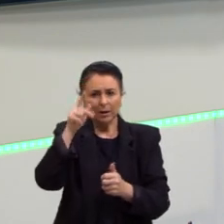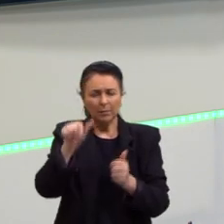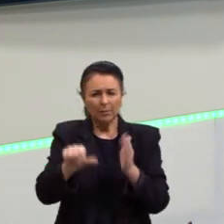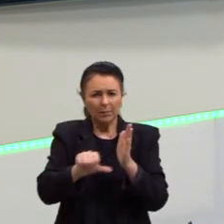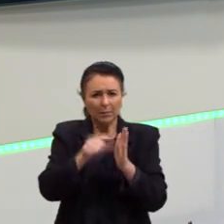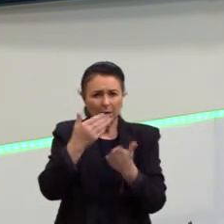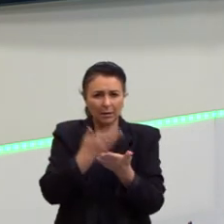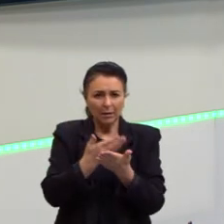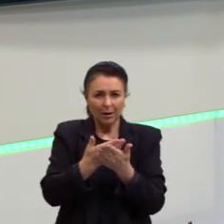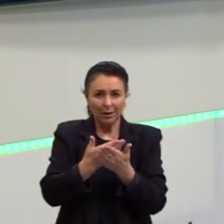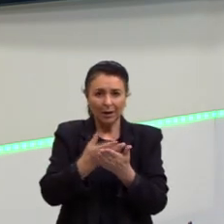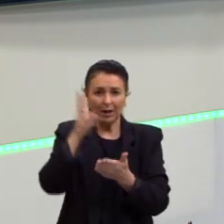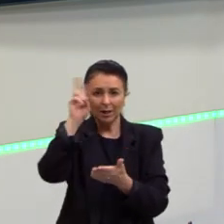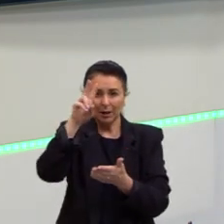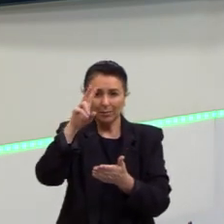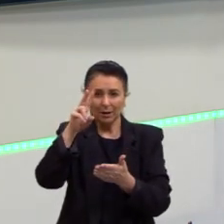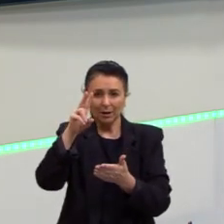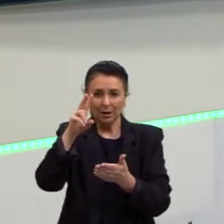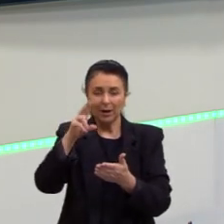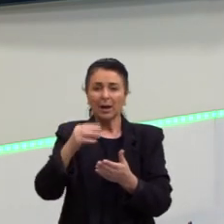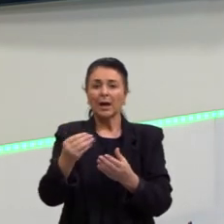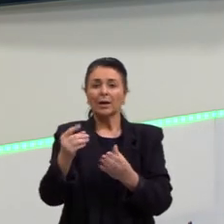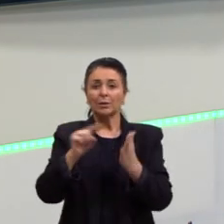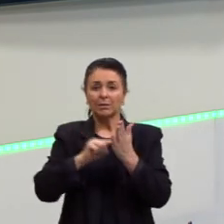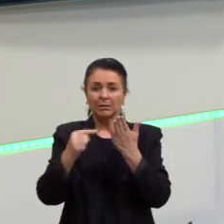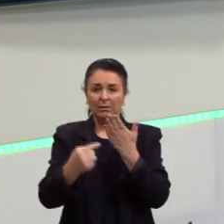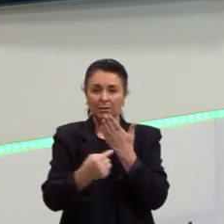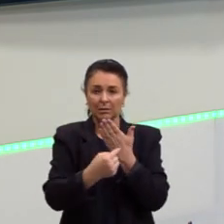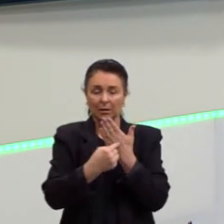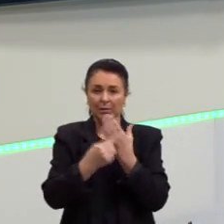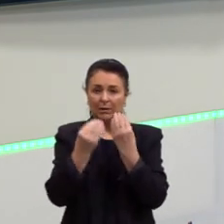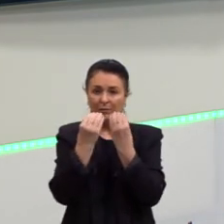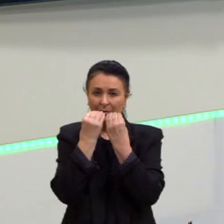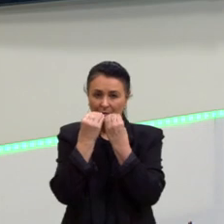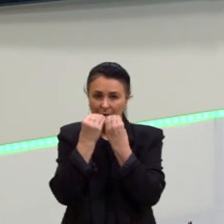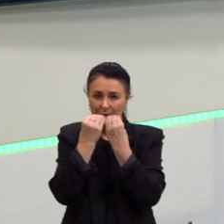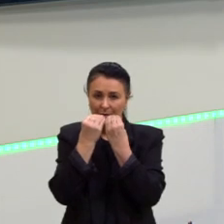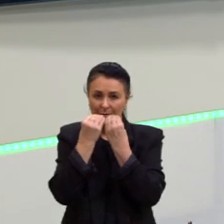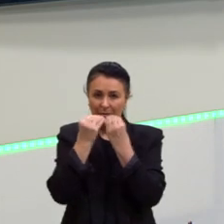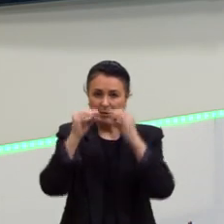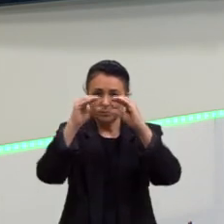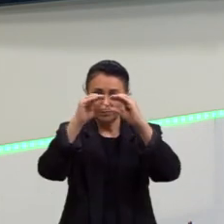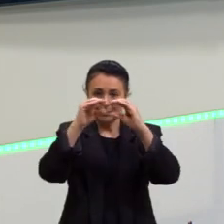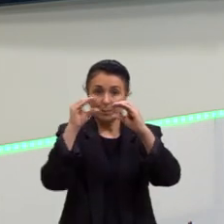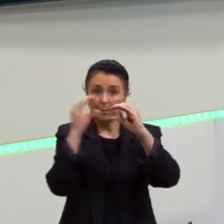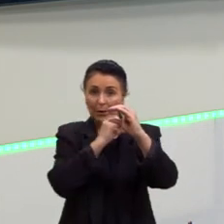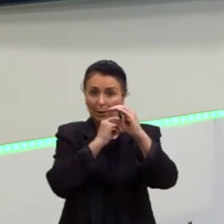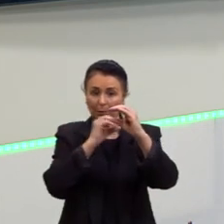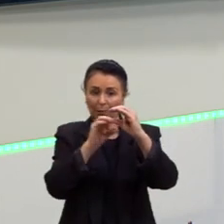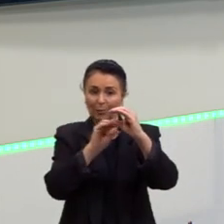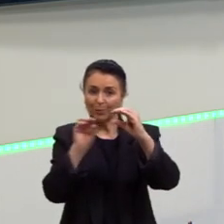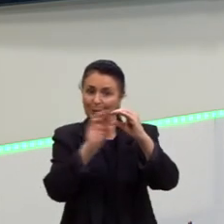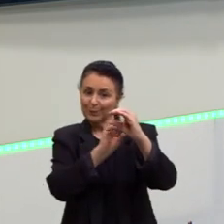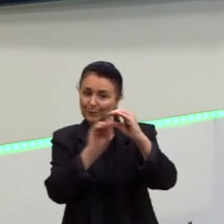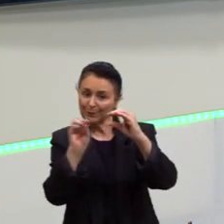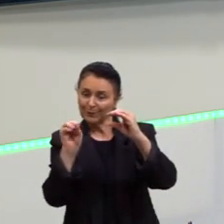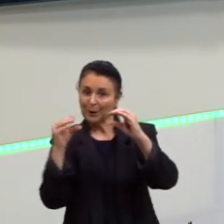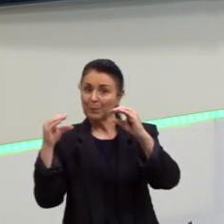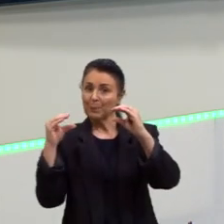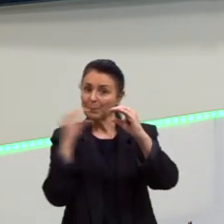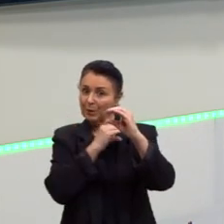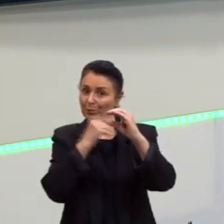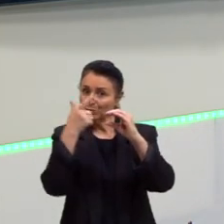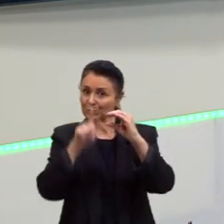pãozinho em cima pãozinho embaixo recheio essa aula também tá no canal do YouTube E por que que eu preciso